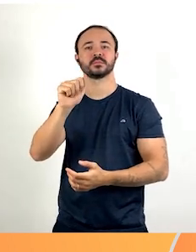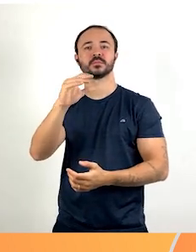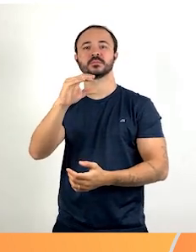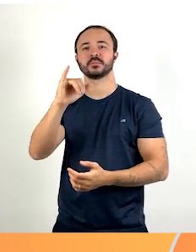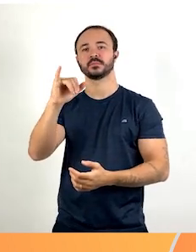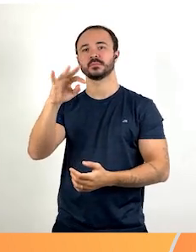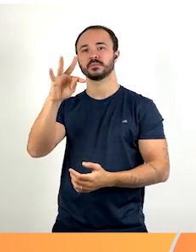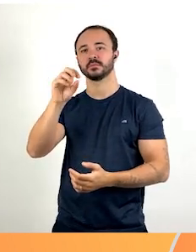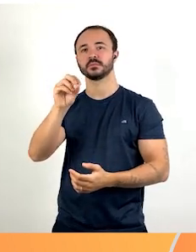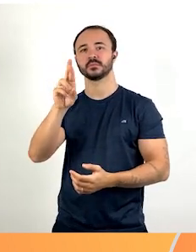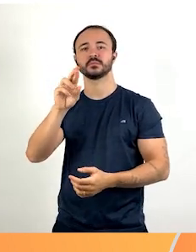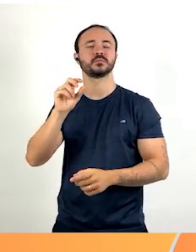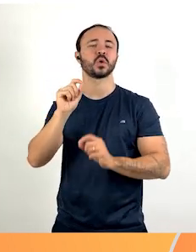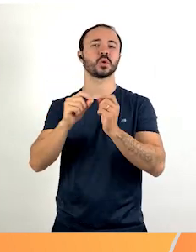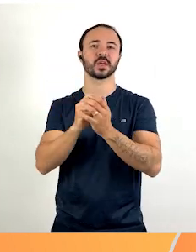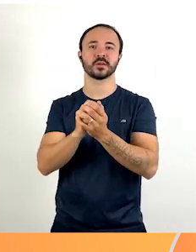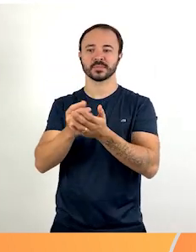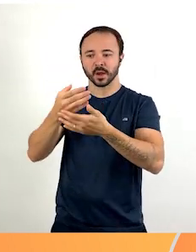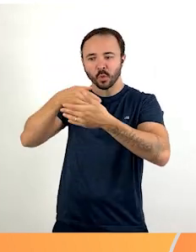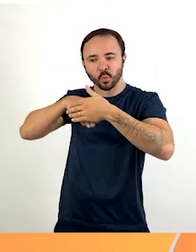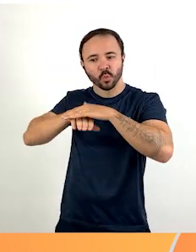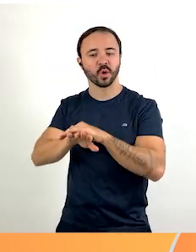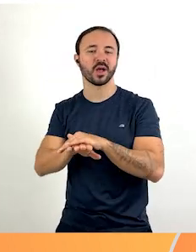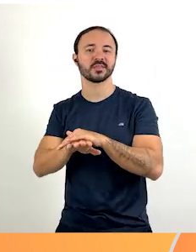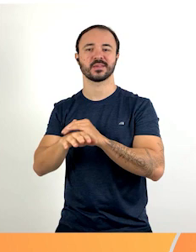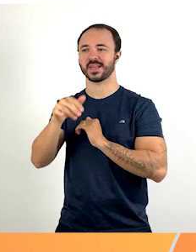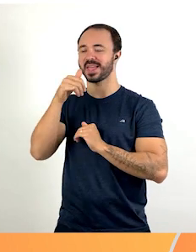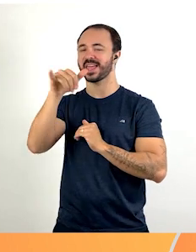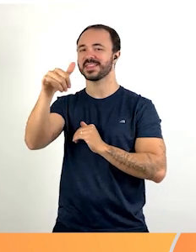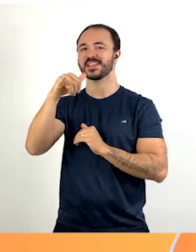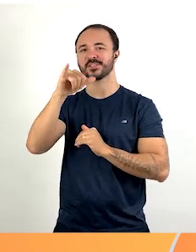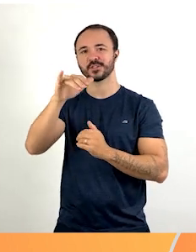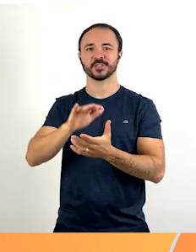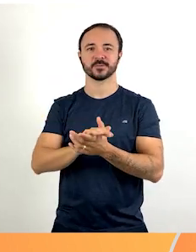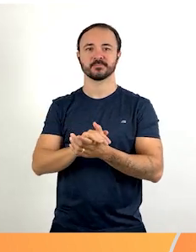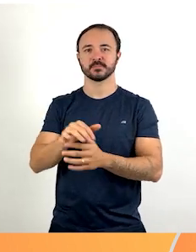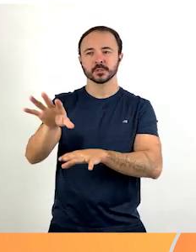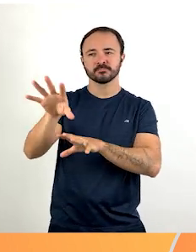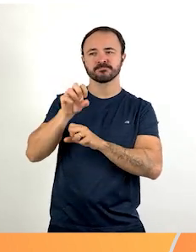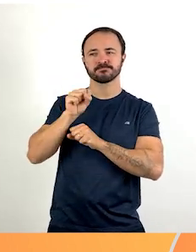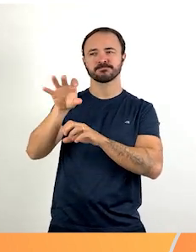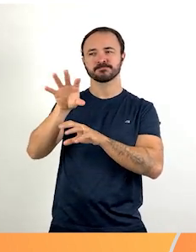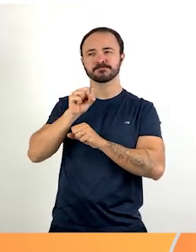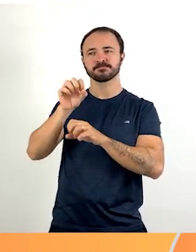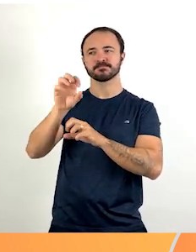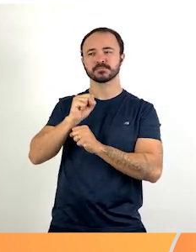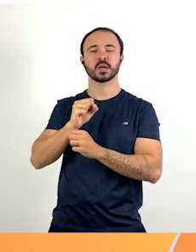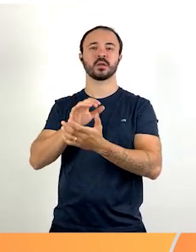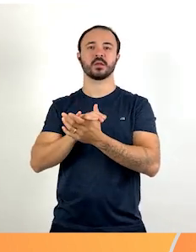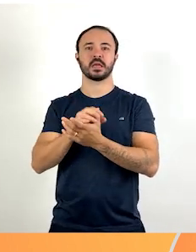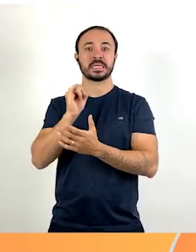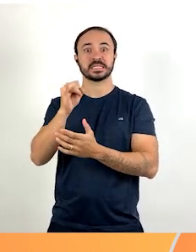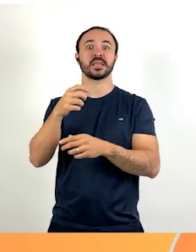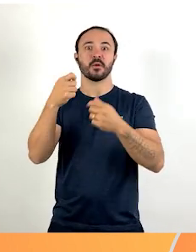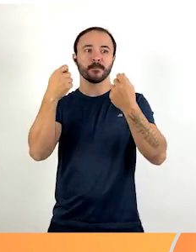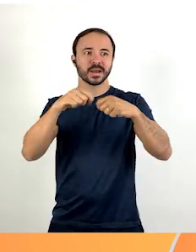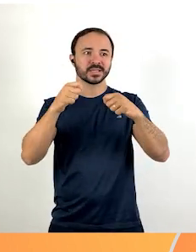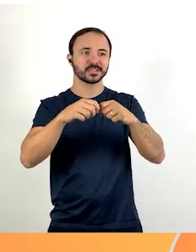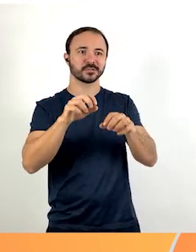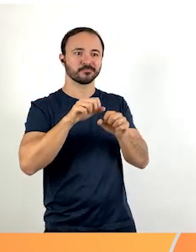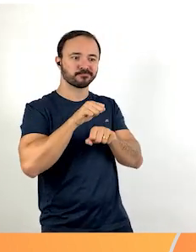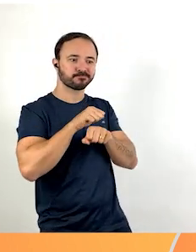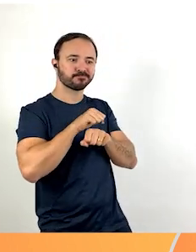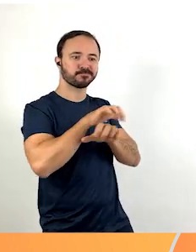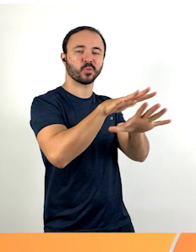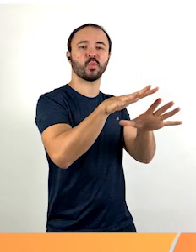energia. Então, esses equipamentos retêm grande quantidade de cargas elétricas. Quando necessário, libera com rapidez.